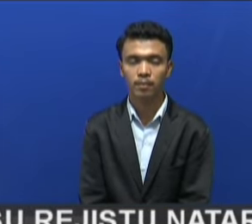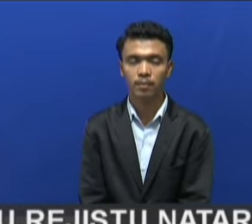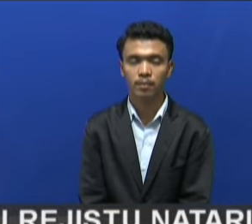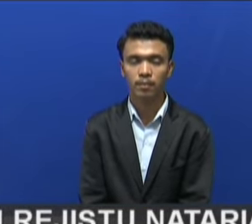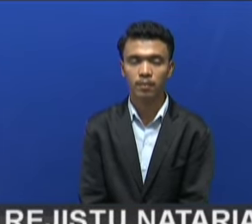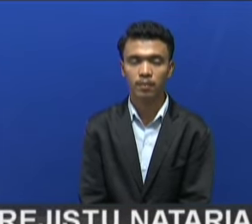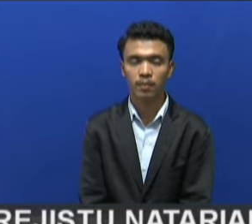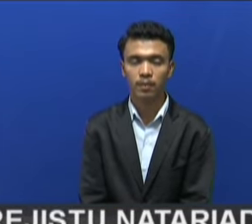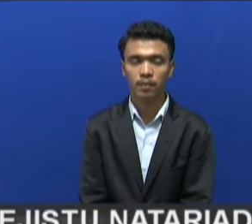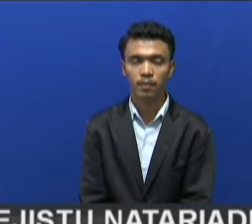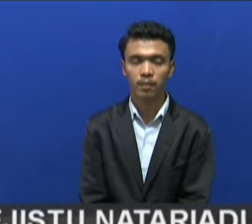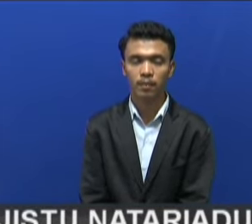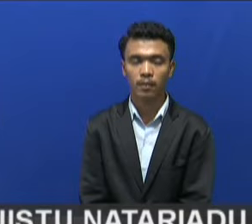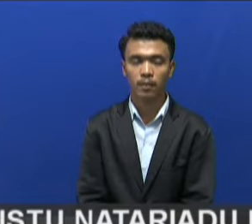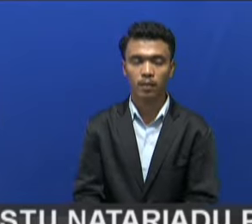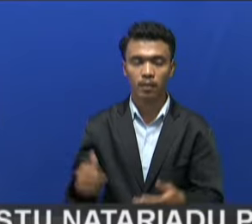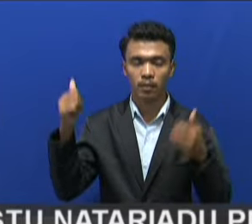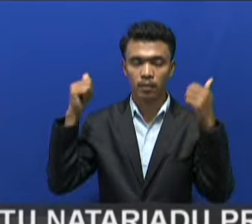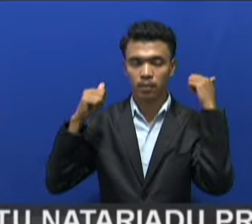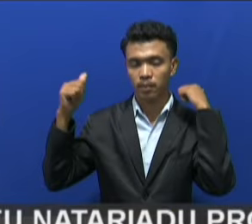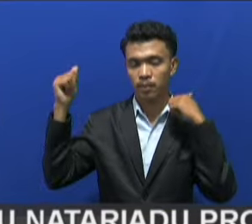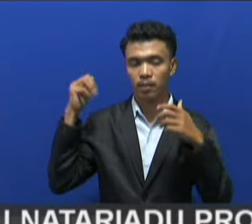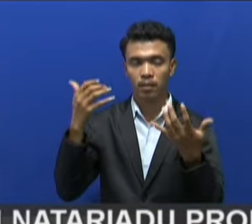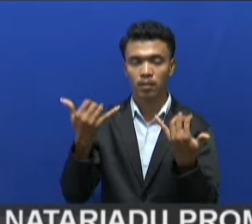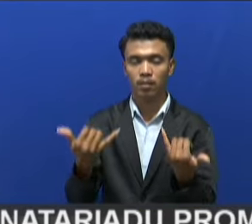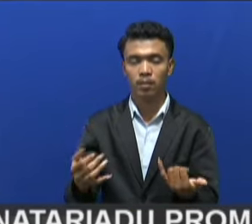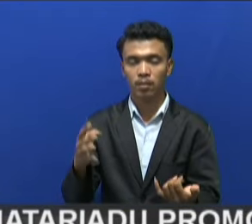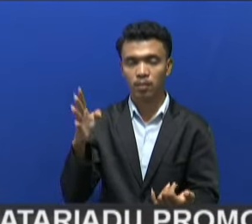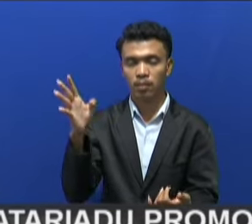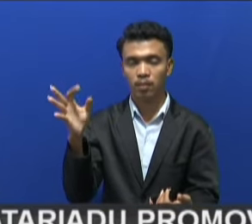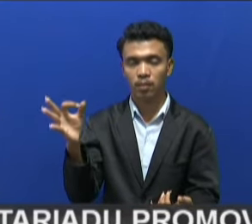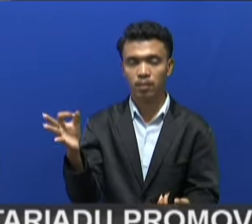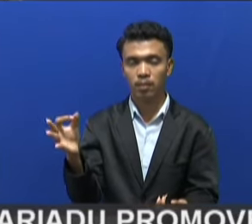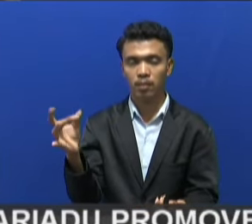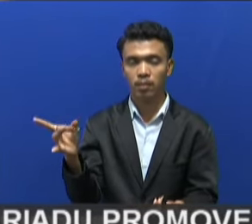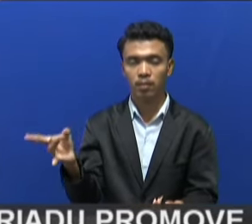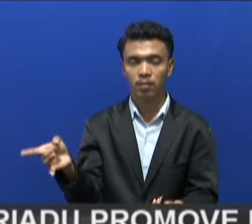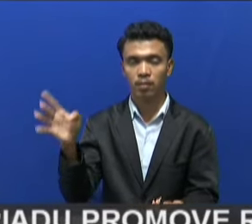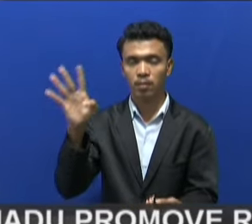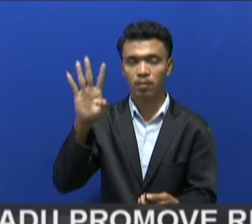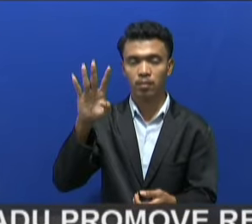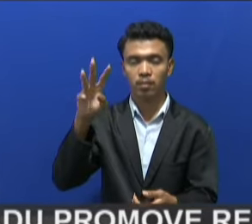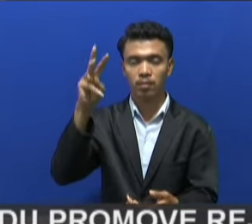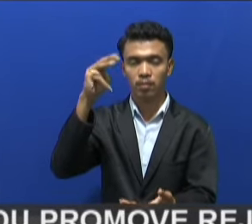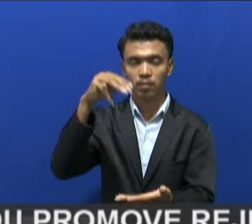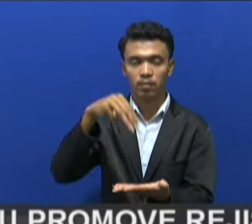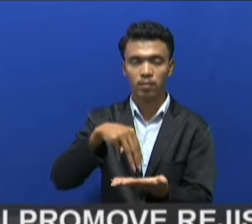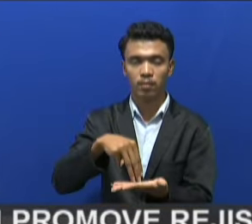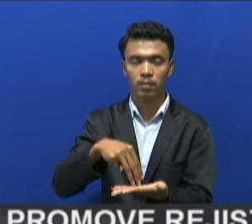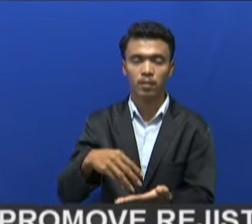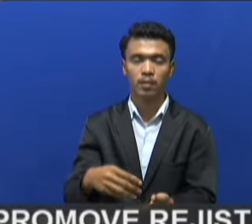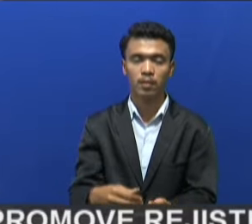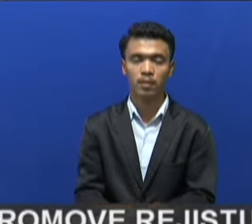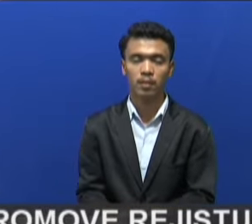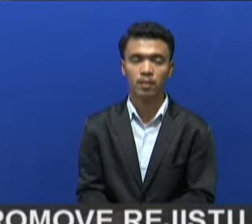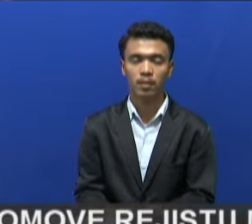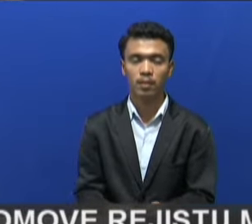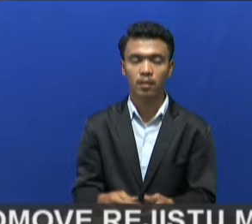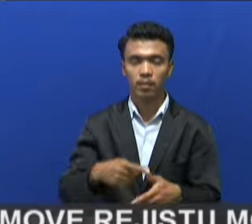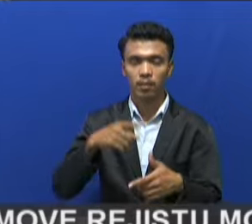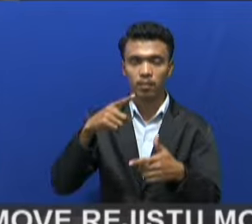a atividade da nene, 84.000, mais ou menos. La pampula ampa tribu carac, a mi halo cálculo detalhe outro, sira